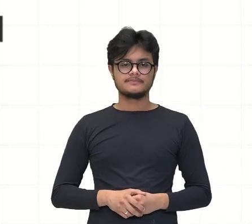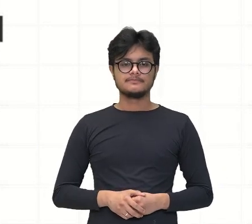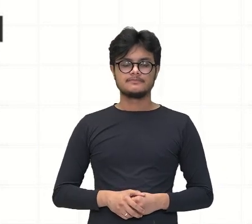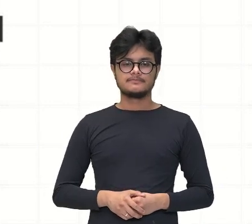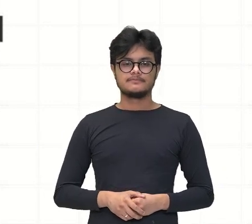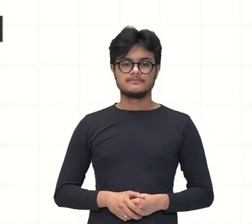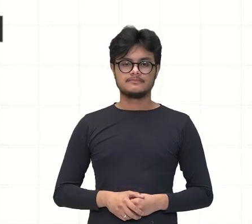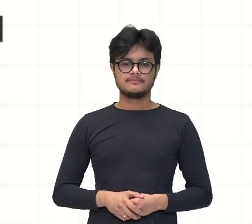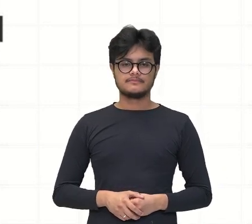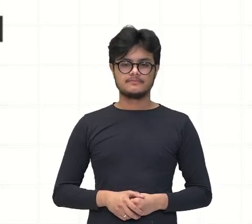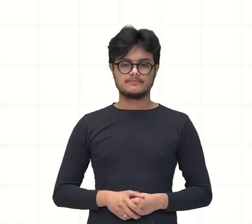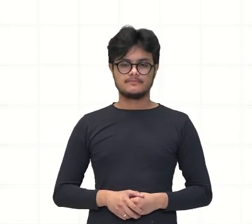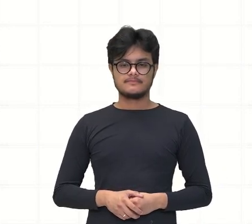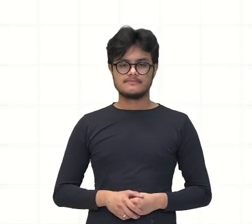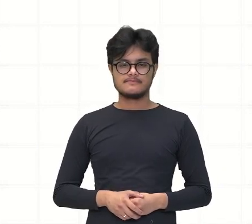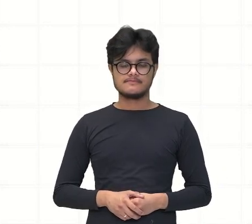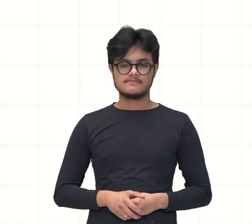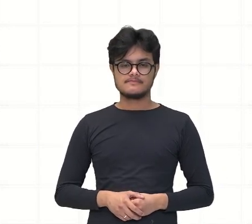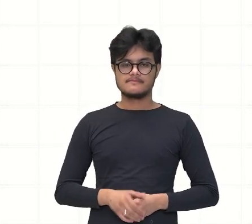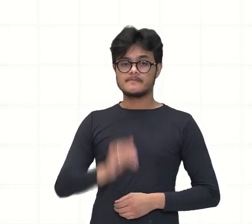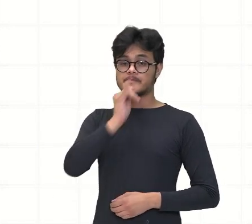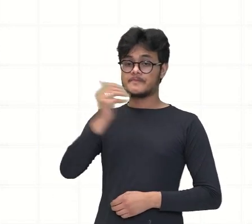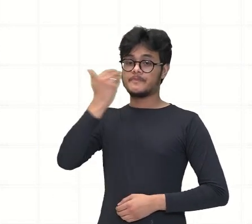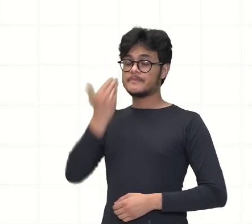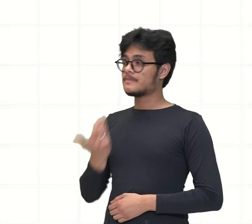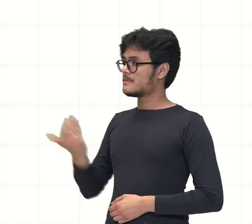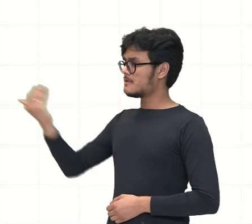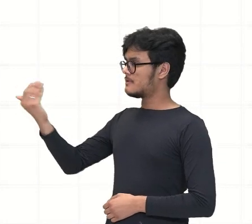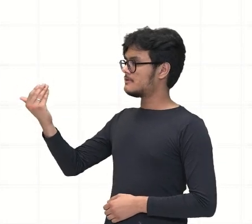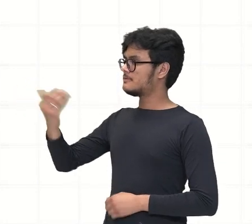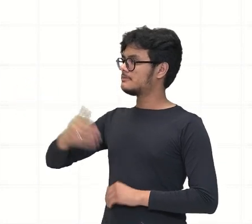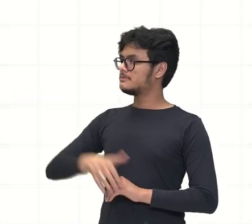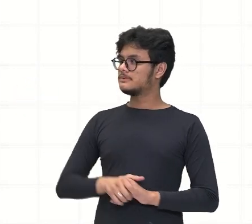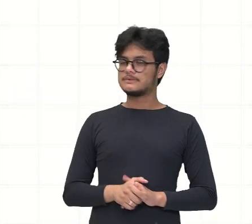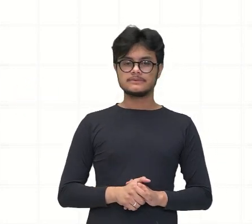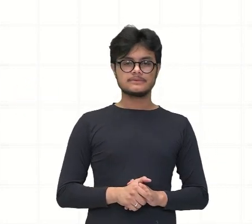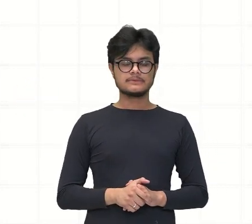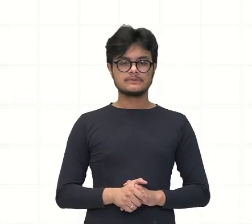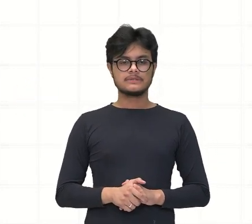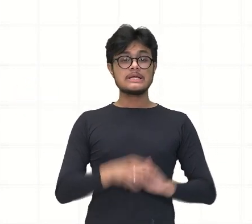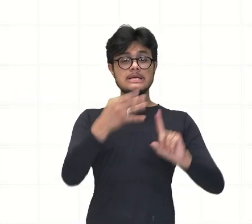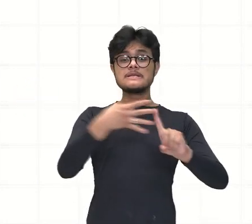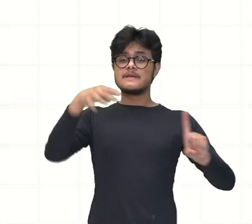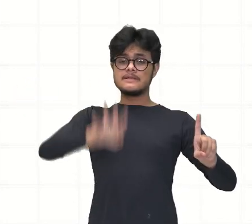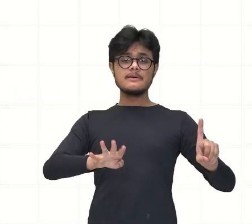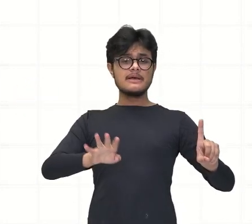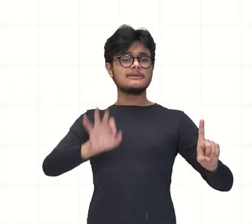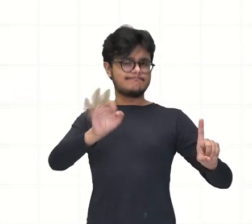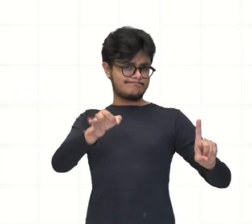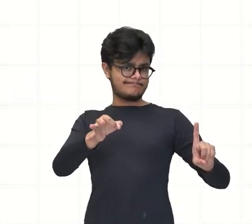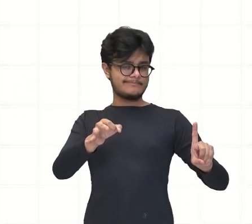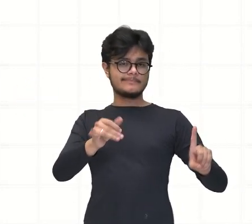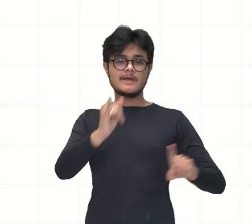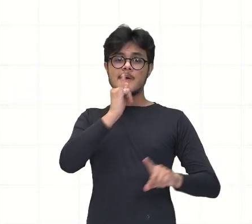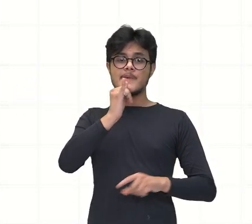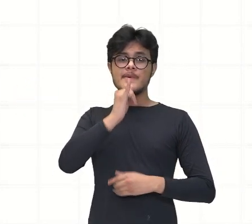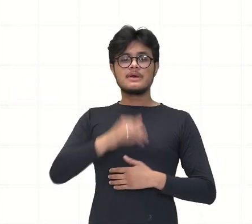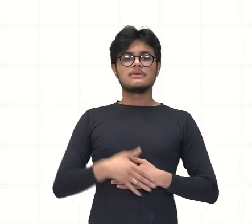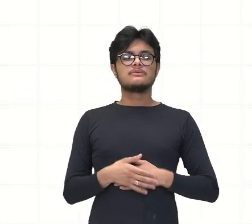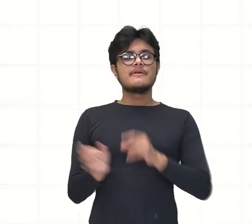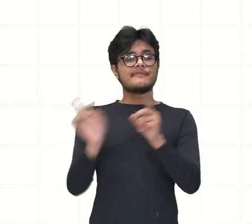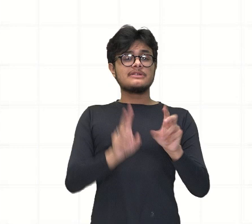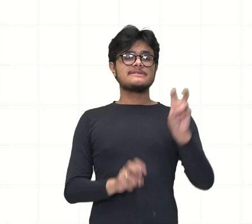proporcional à frequência correspondente. Então, ó, lembra lá da nossa tabela? O de morango foram vendidos